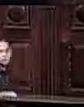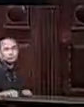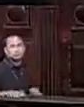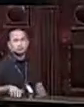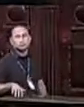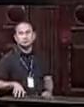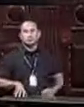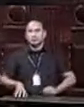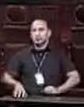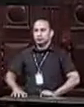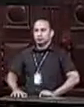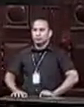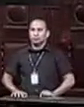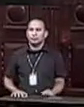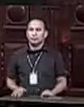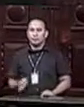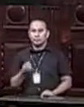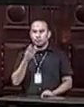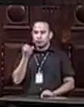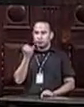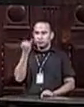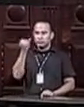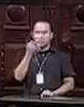que estão em curso